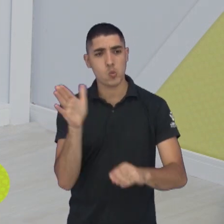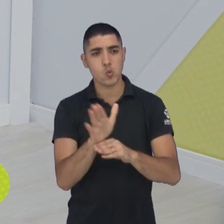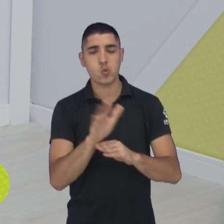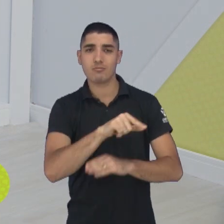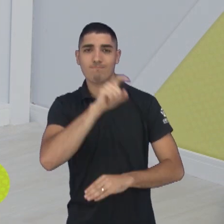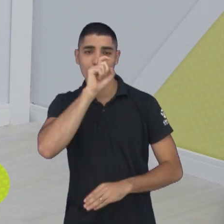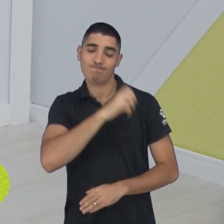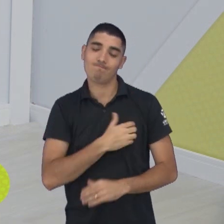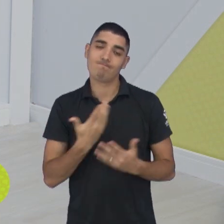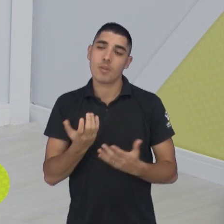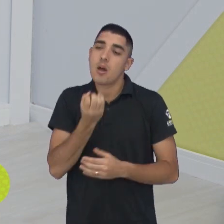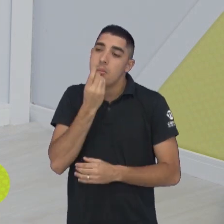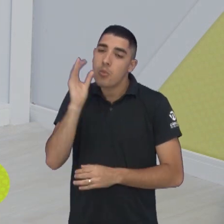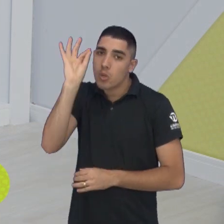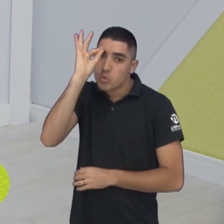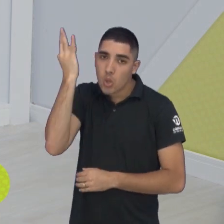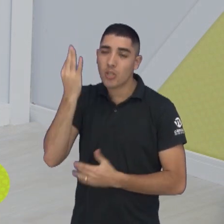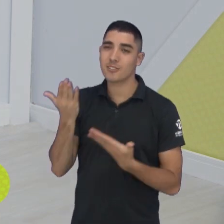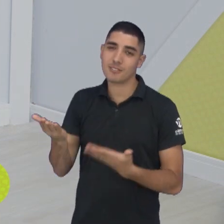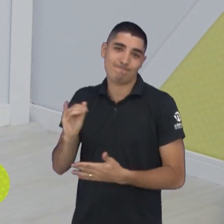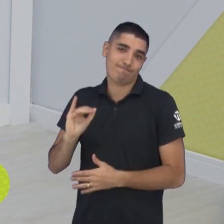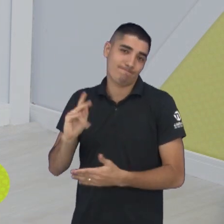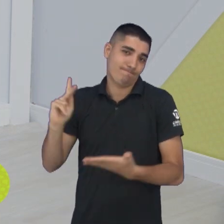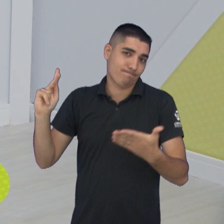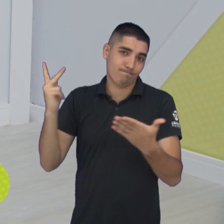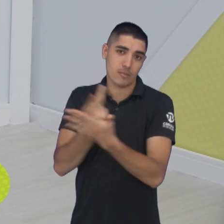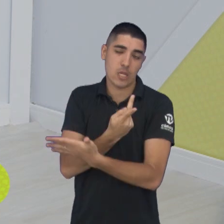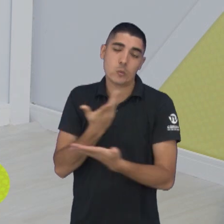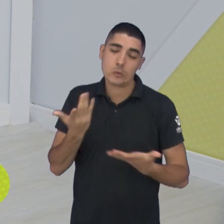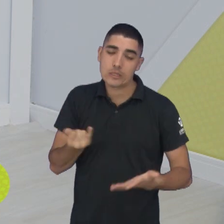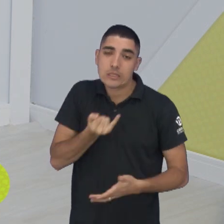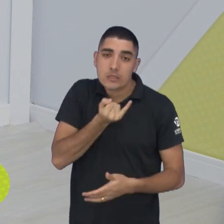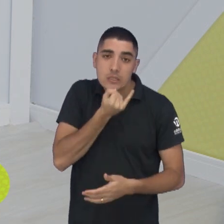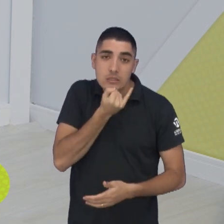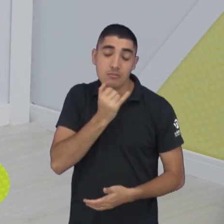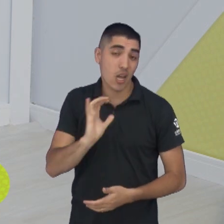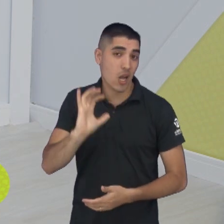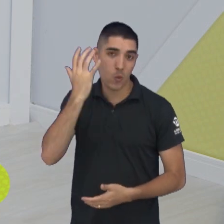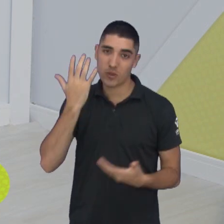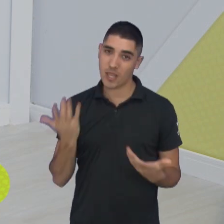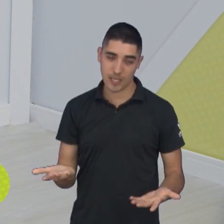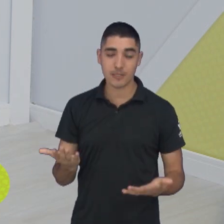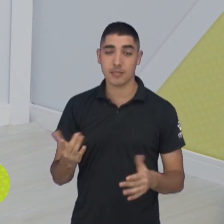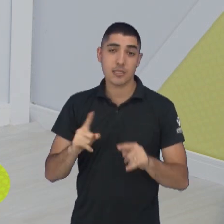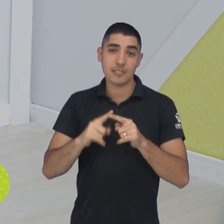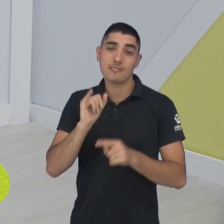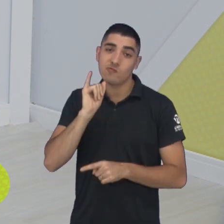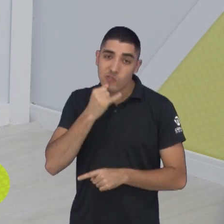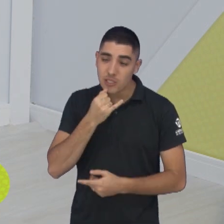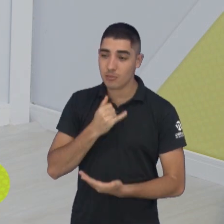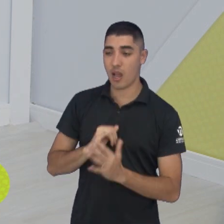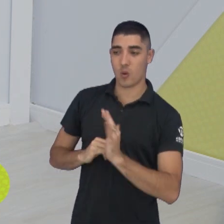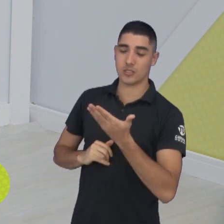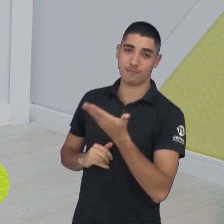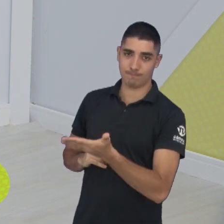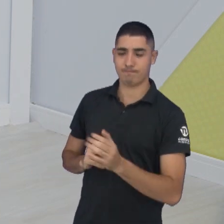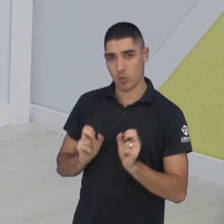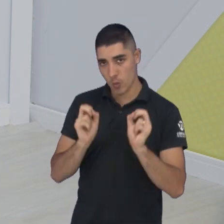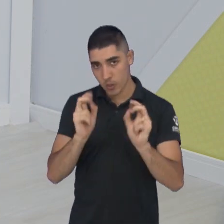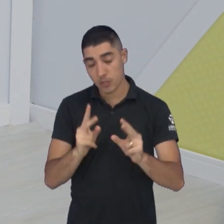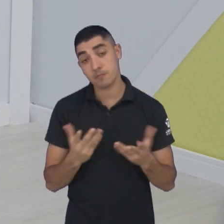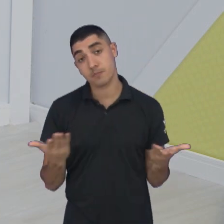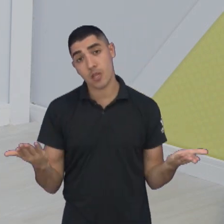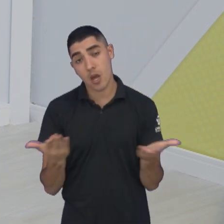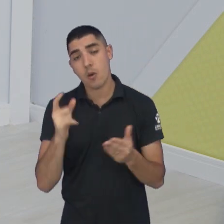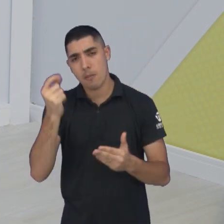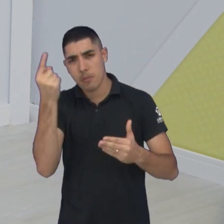gente deseja toda a sorte para você, uma infelicidade faz parte, só acontece com quem está lá dentro e infelizmente aconteceu com o Caio César, tá certo? A gente